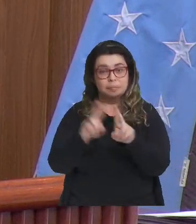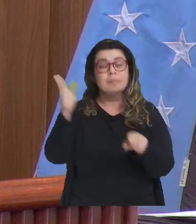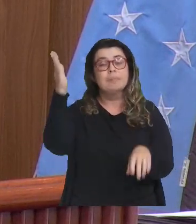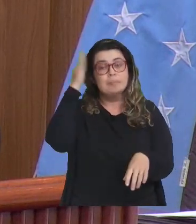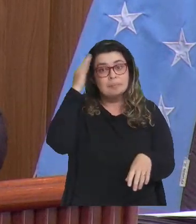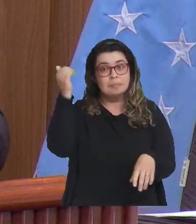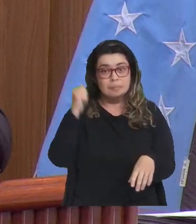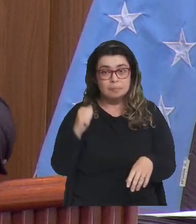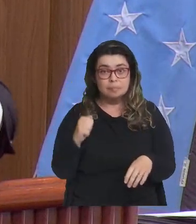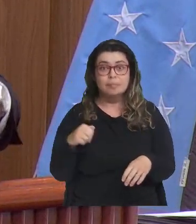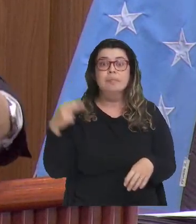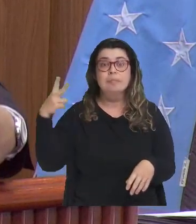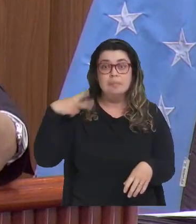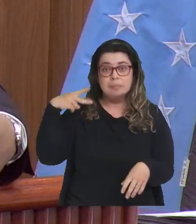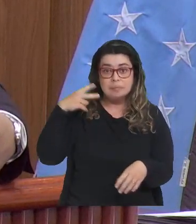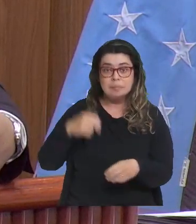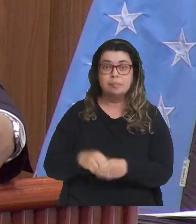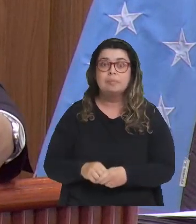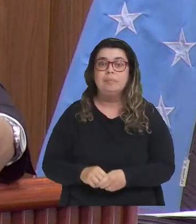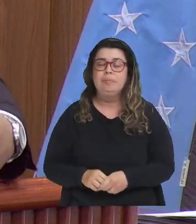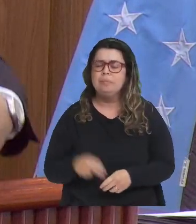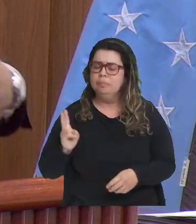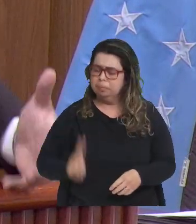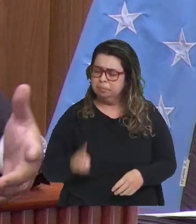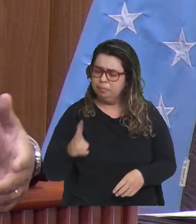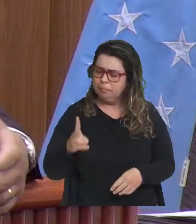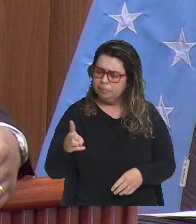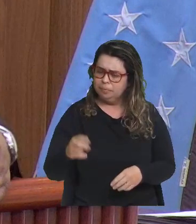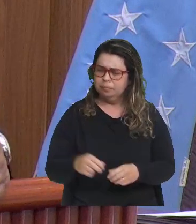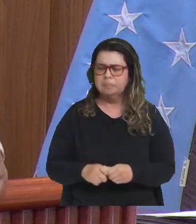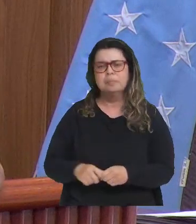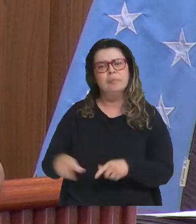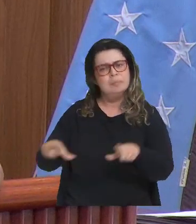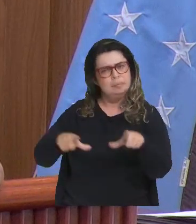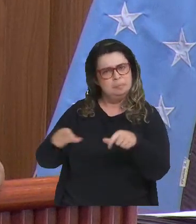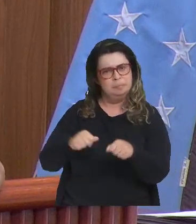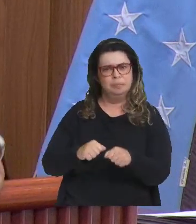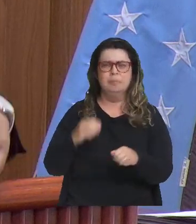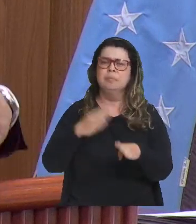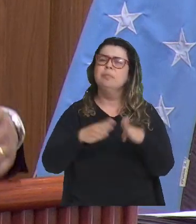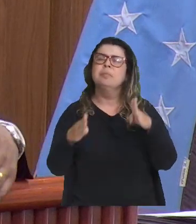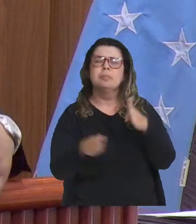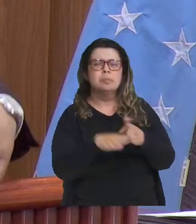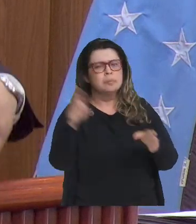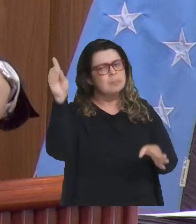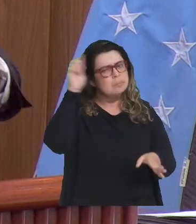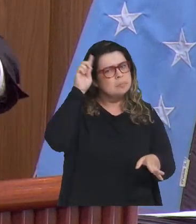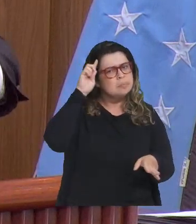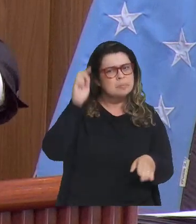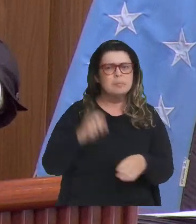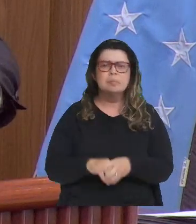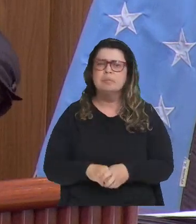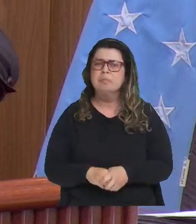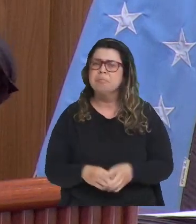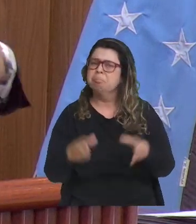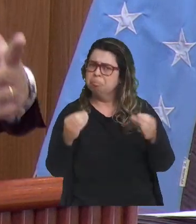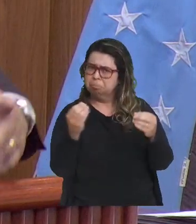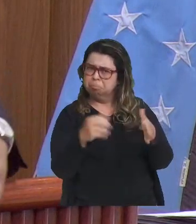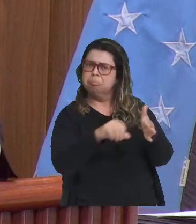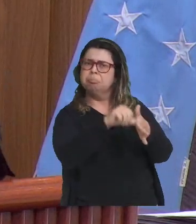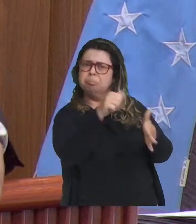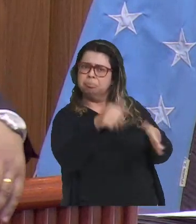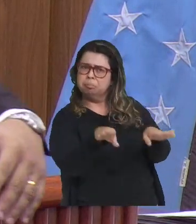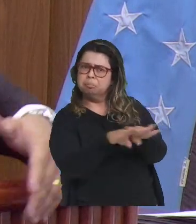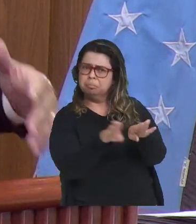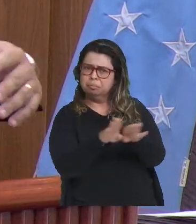nós atuamos de forma diuturna, muitas vezes atendemos no final de semana, ao avançar da